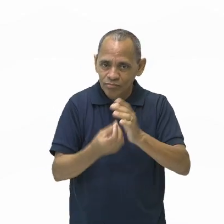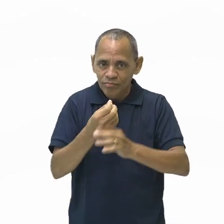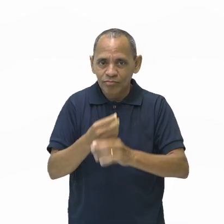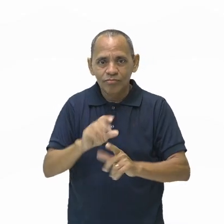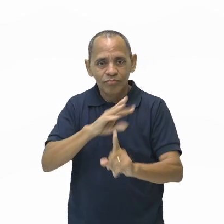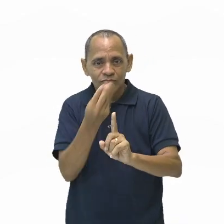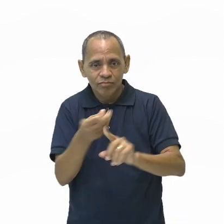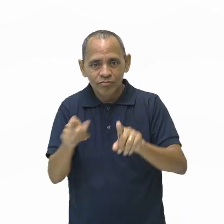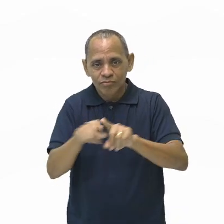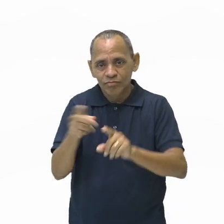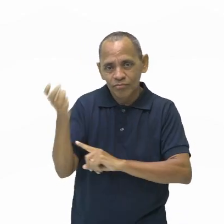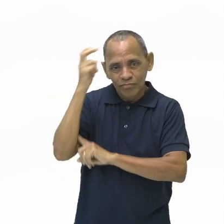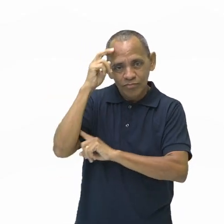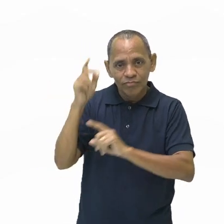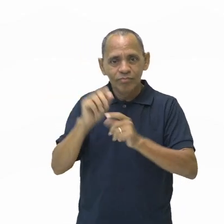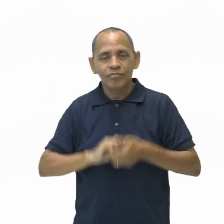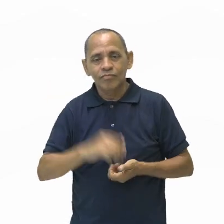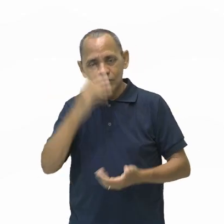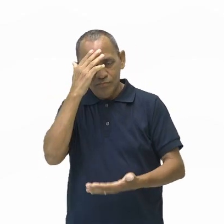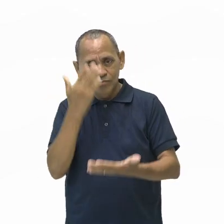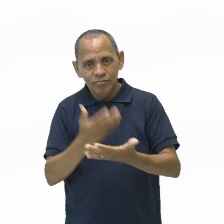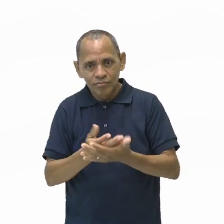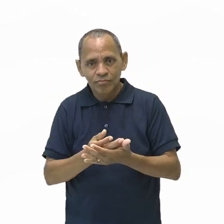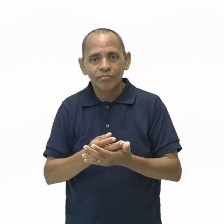culturais, considerando suas